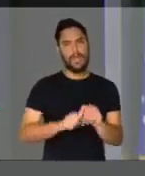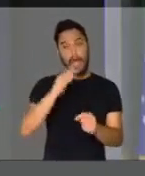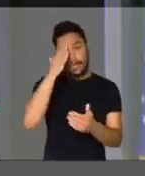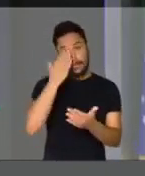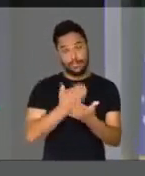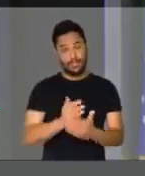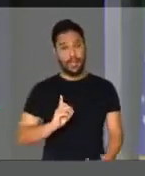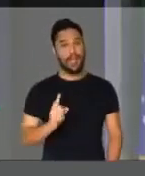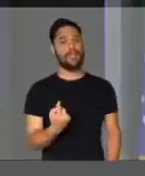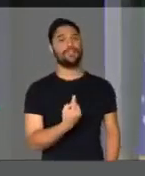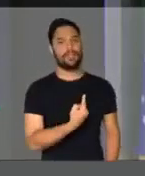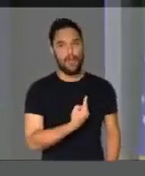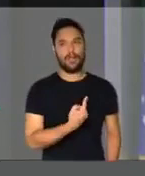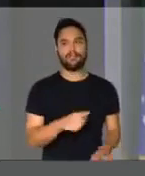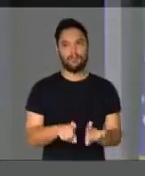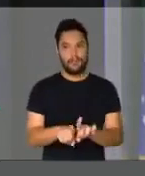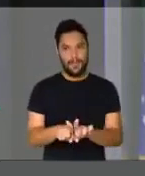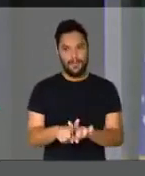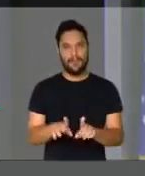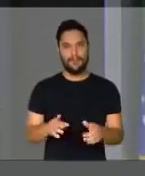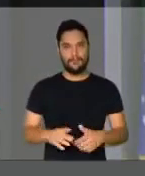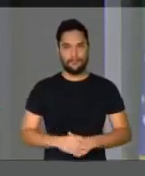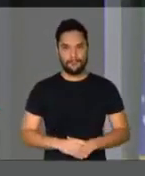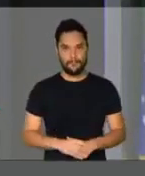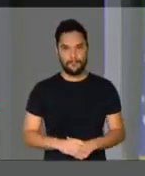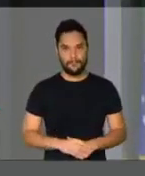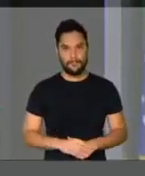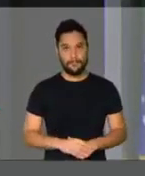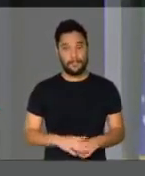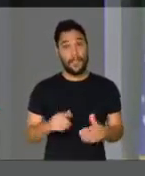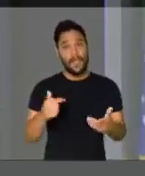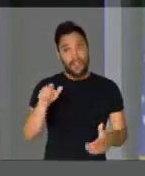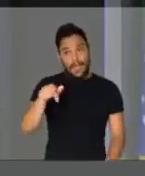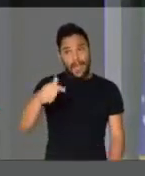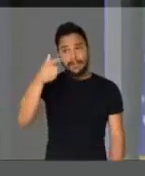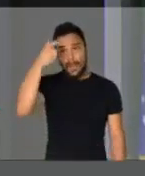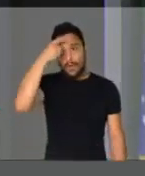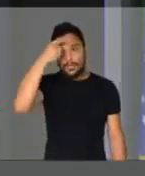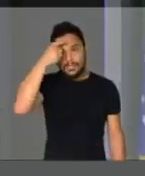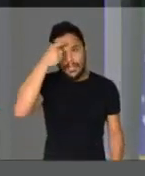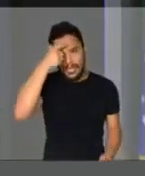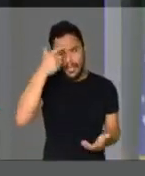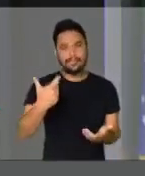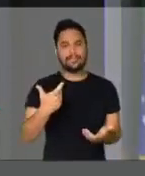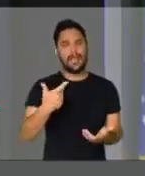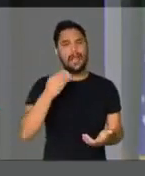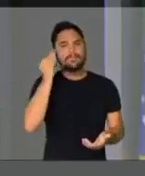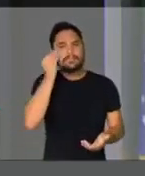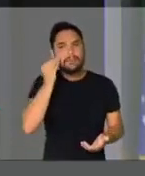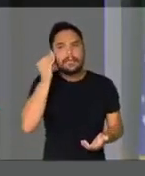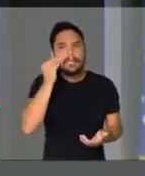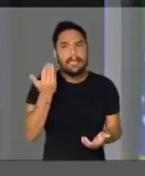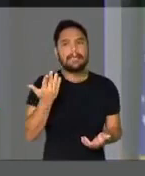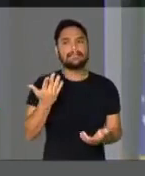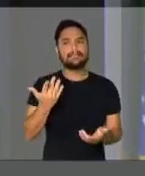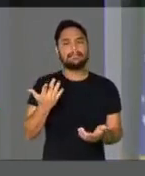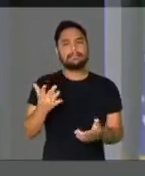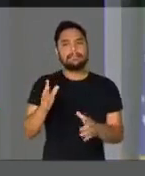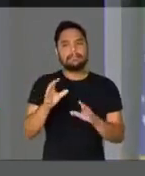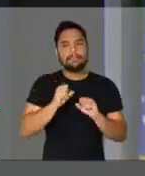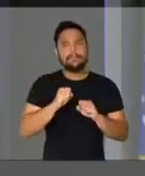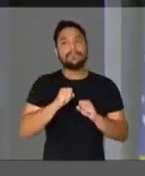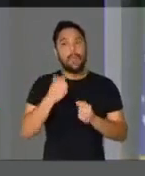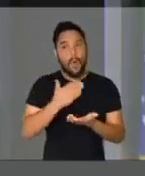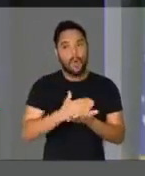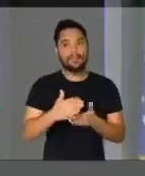em nós, políticos. E foi com essa consciência agregada às experiências do cotidiano que assumi a juventude